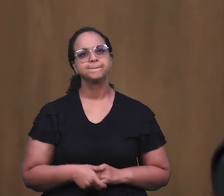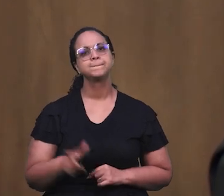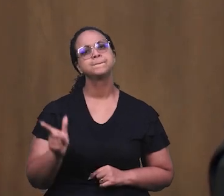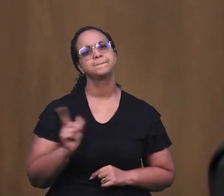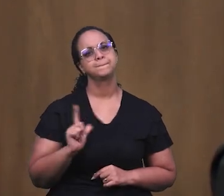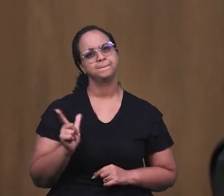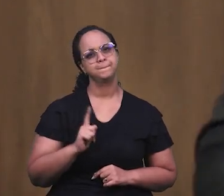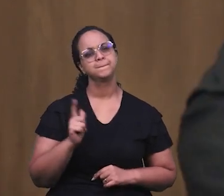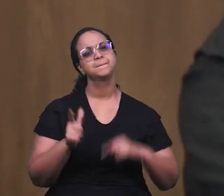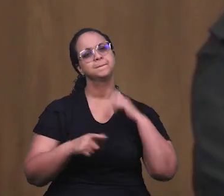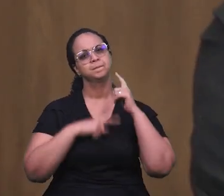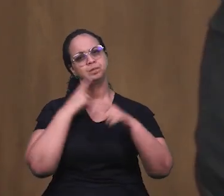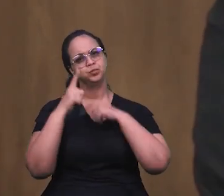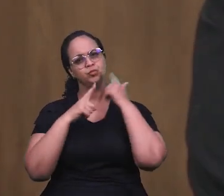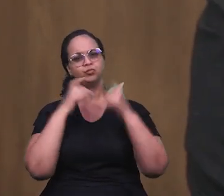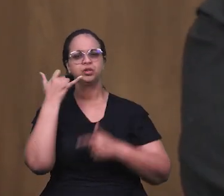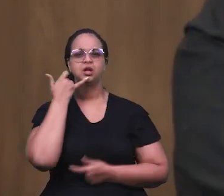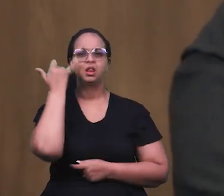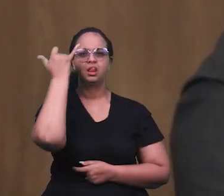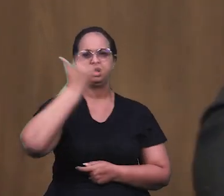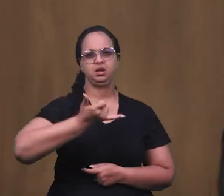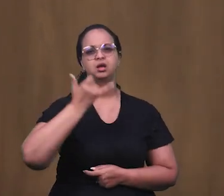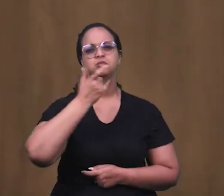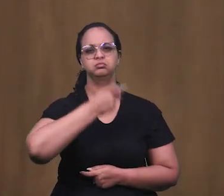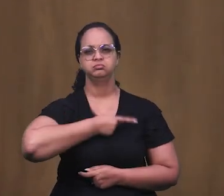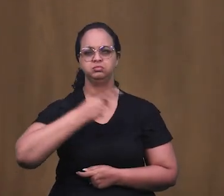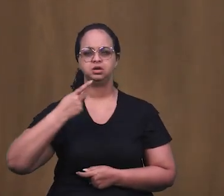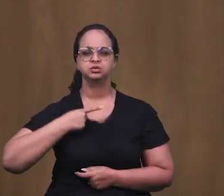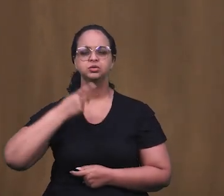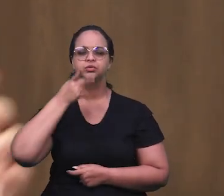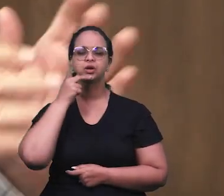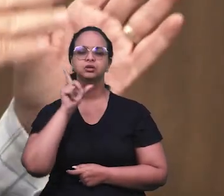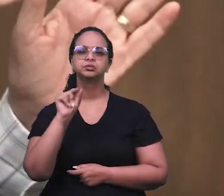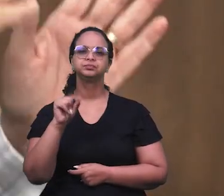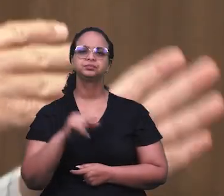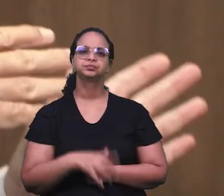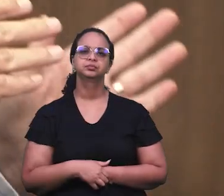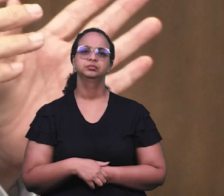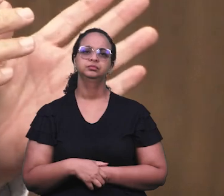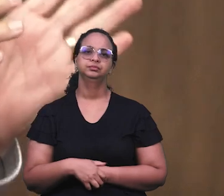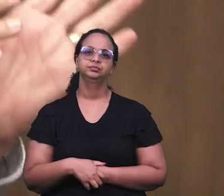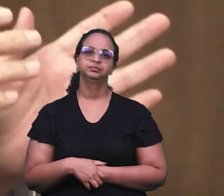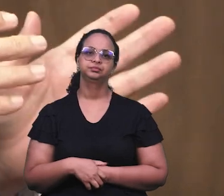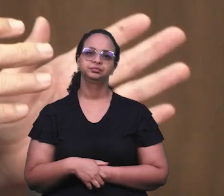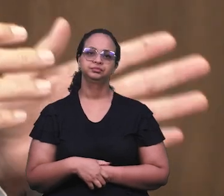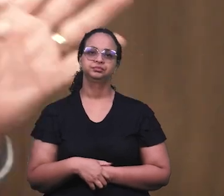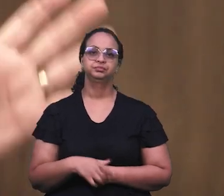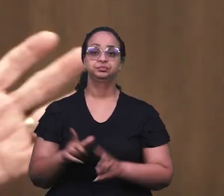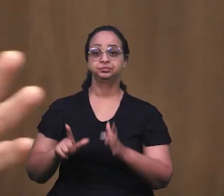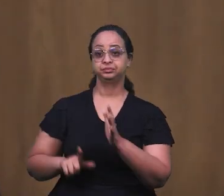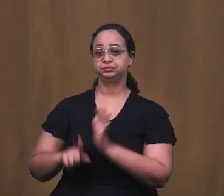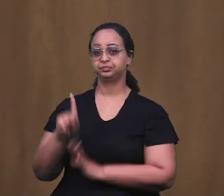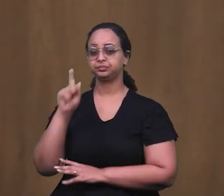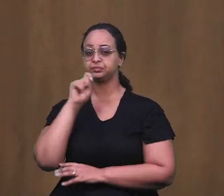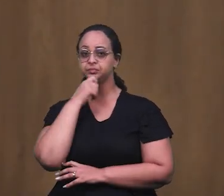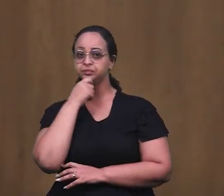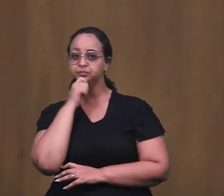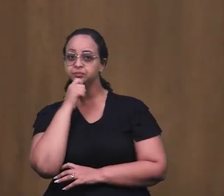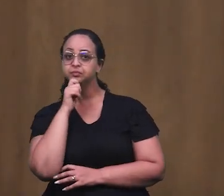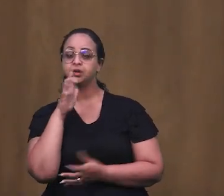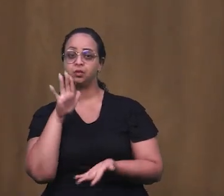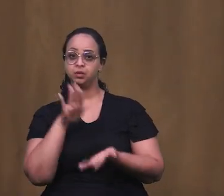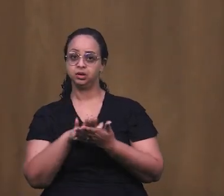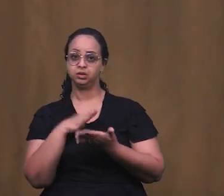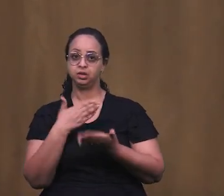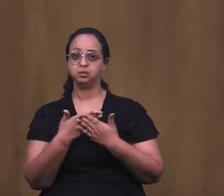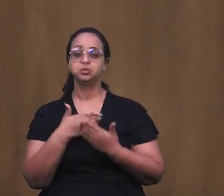uma dúvida que me ligaram há pouco tempo atrás para perguntar, né? Você fez uma pergunta para o Alan sobre o intérprete,